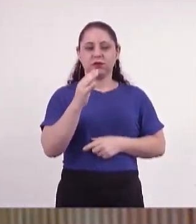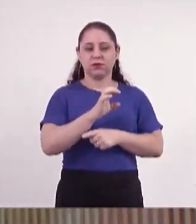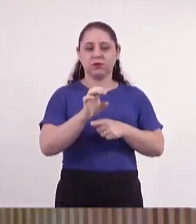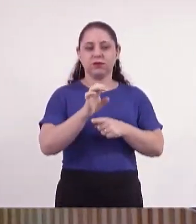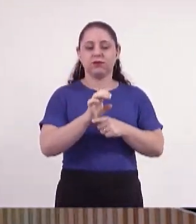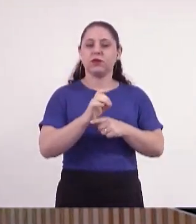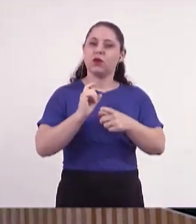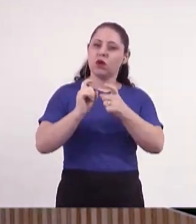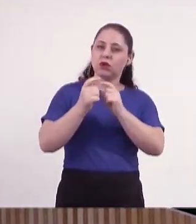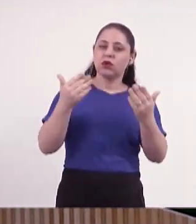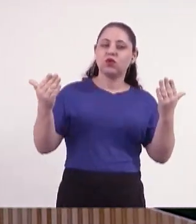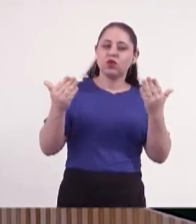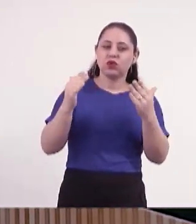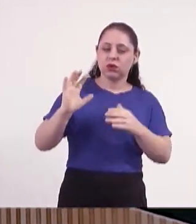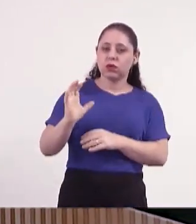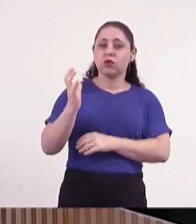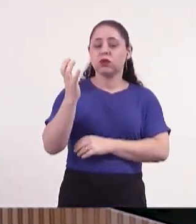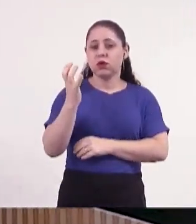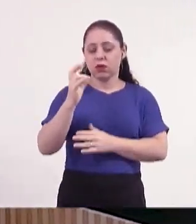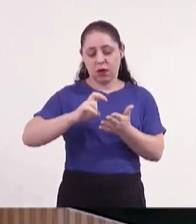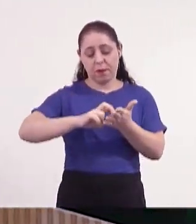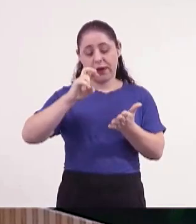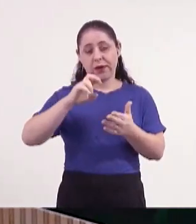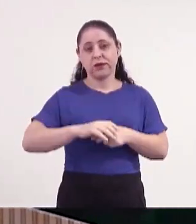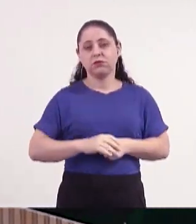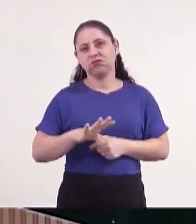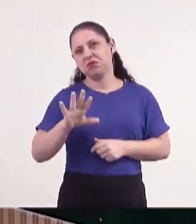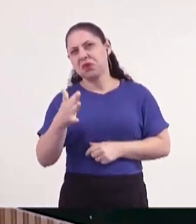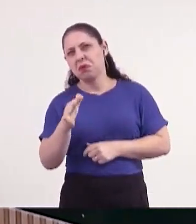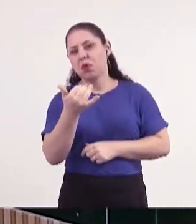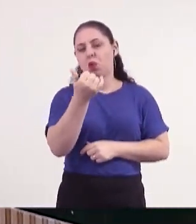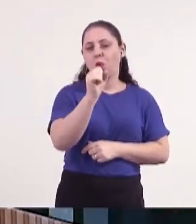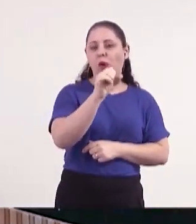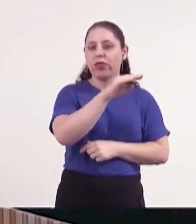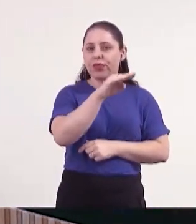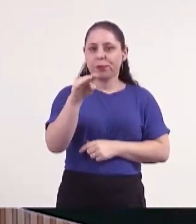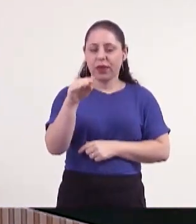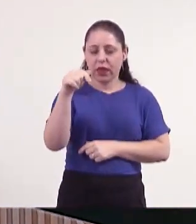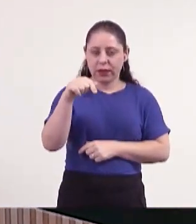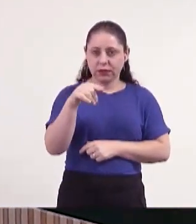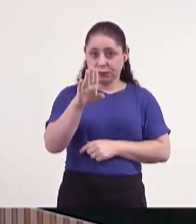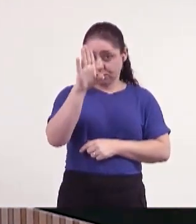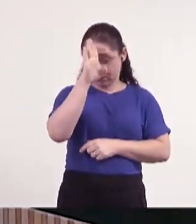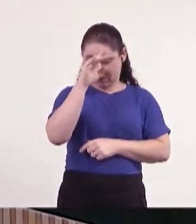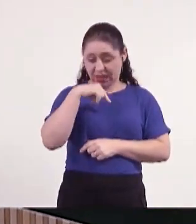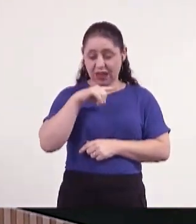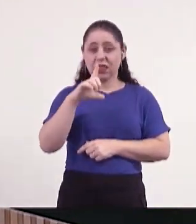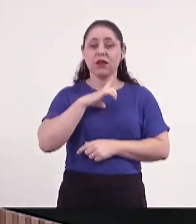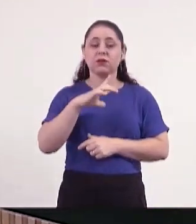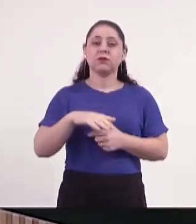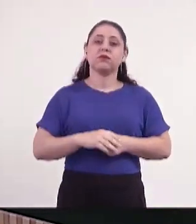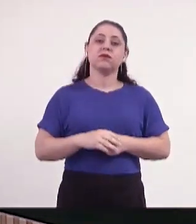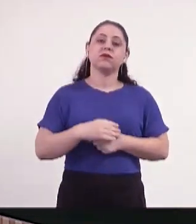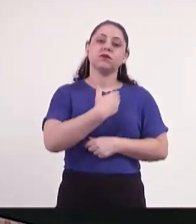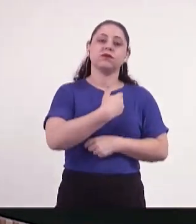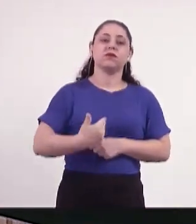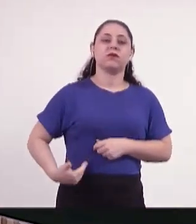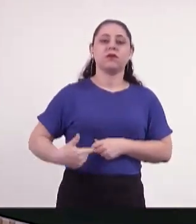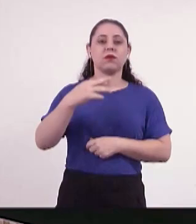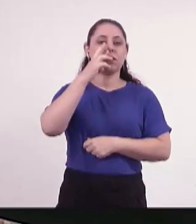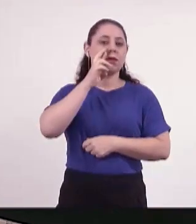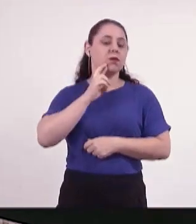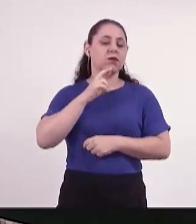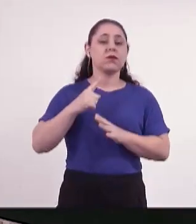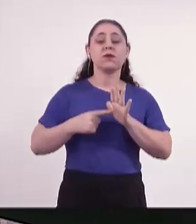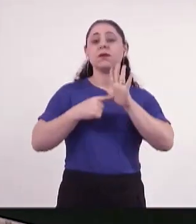de uma reunião que aconteceu hoje pela manhã, logo pela manhã, ali por volta das 8h30, aqui na Assembleia Legislativa. O governador Eduardo Riedel